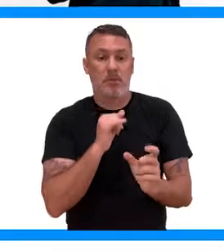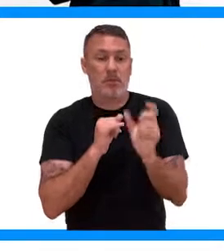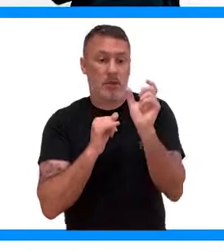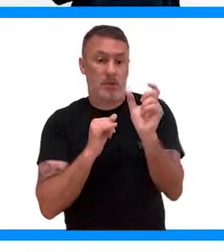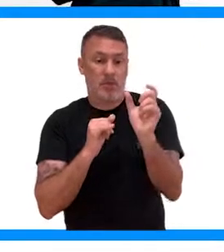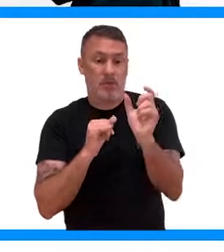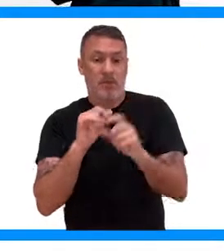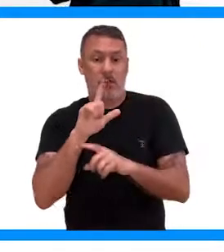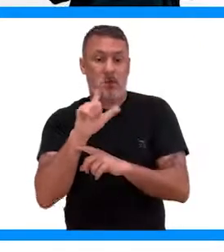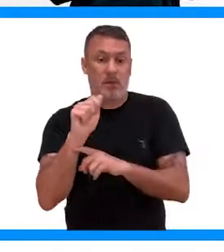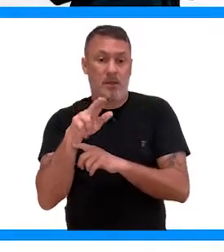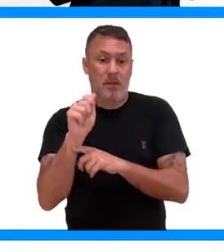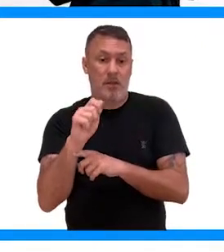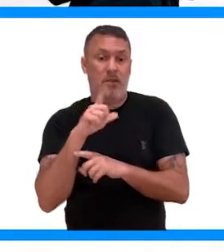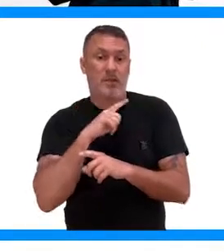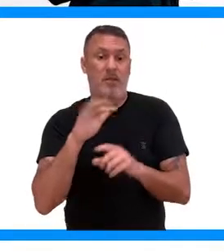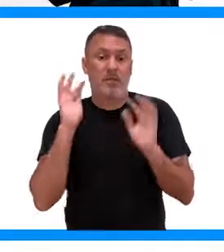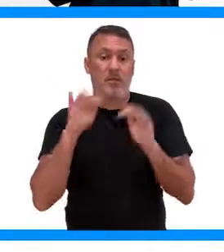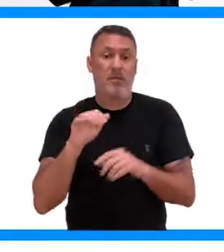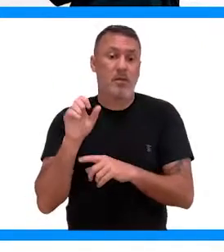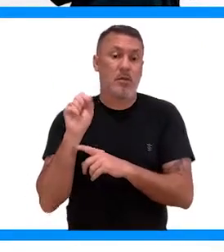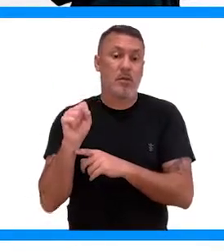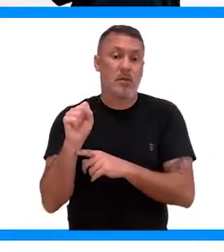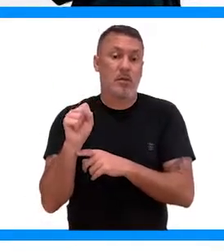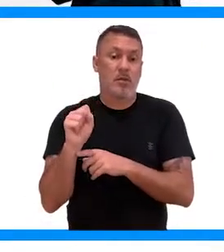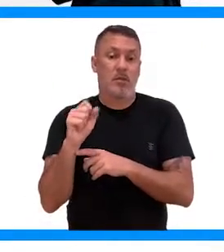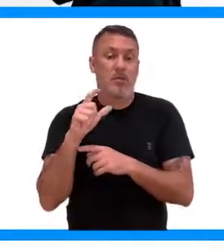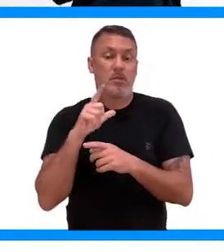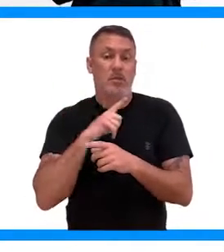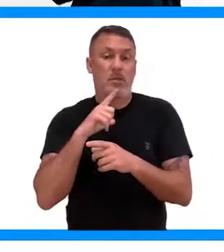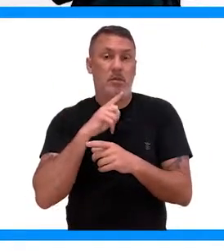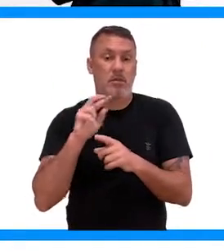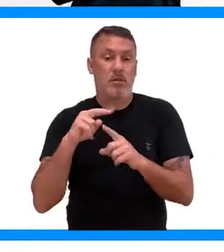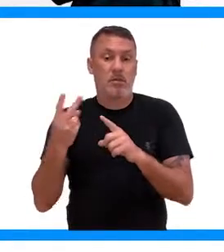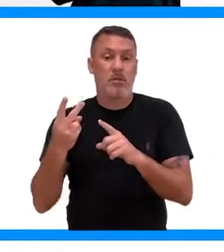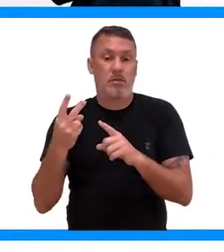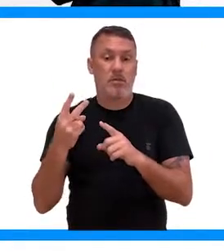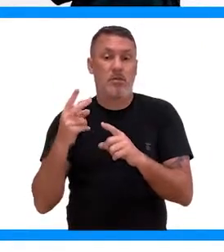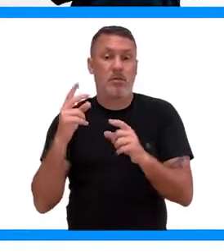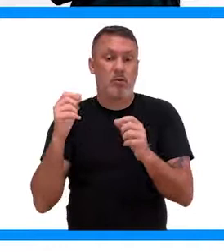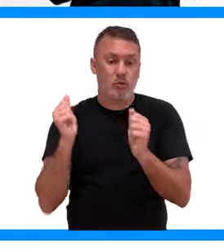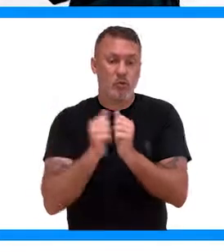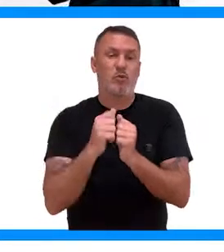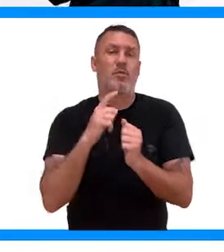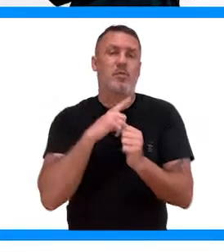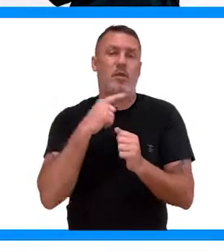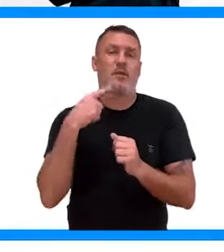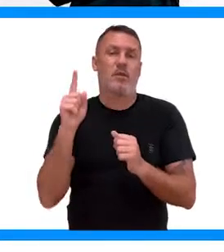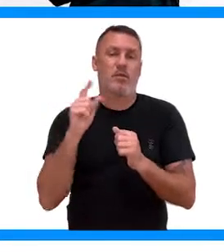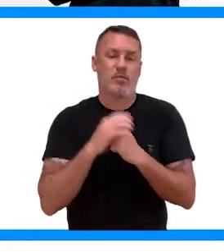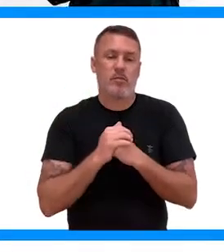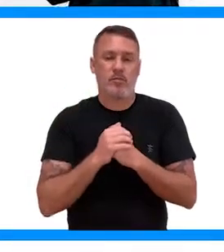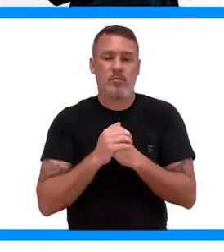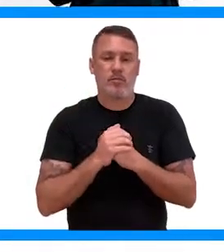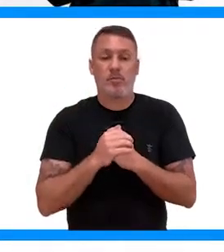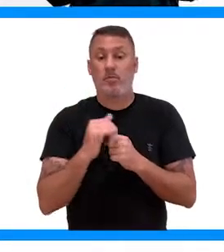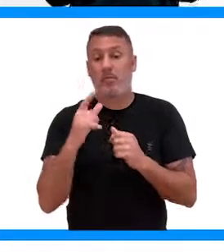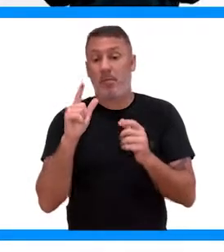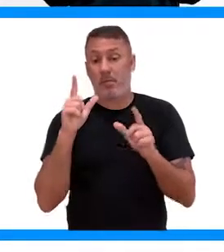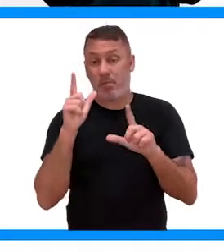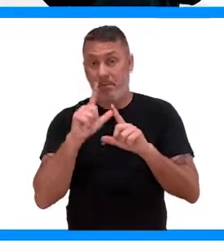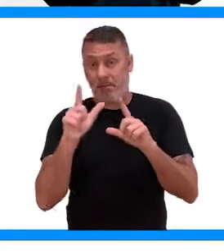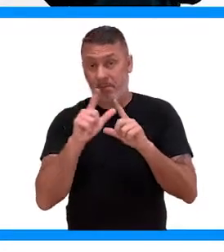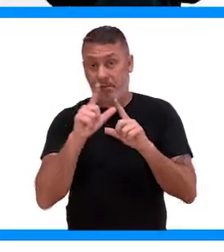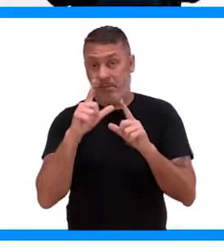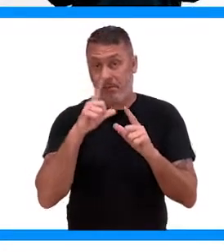Quando a palavra llana termina por S precedida de uma consonante, ella lleva acento. Então, quando a